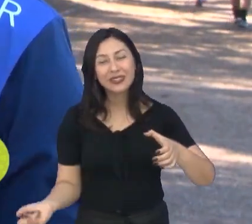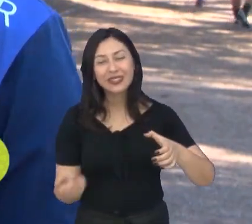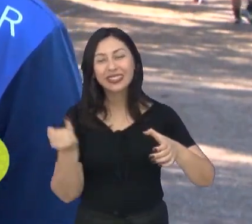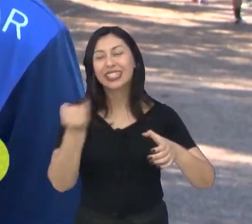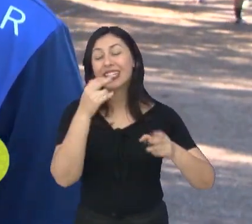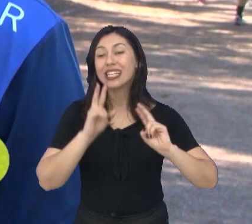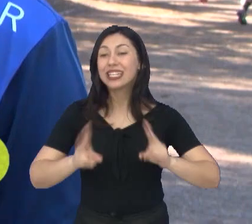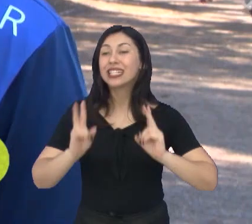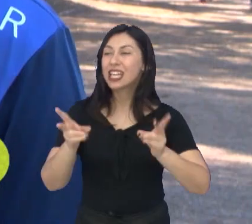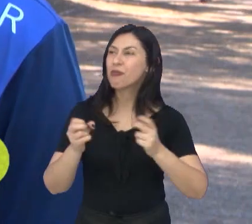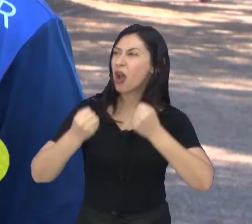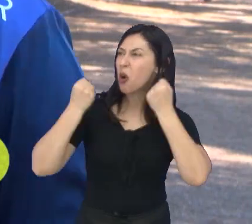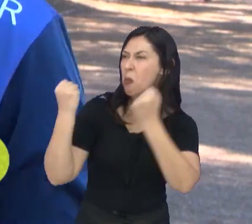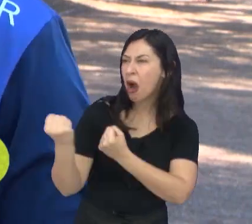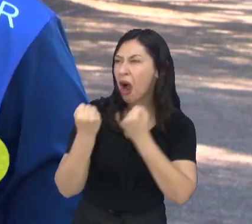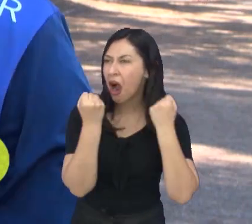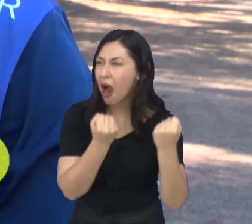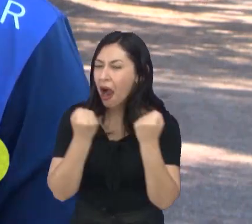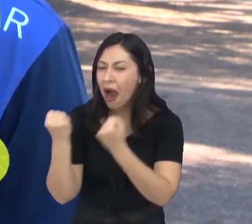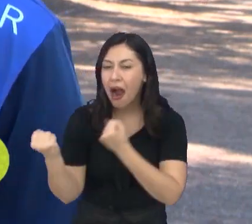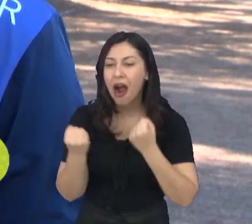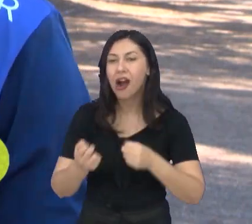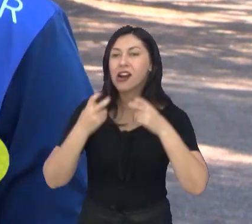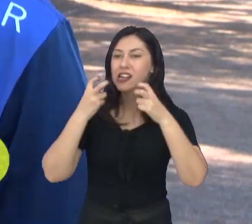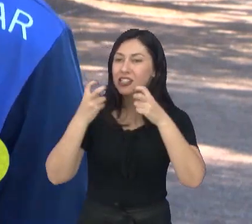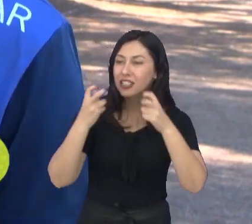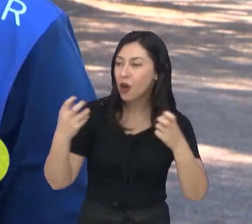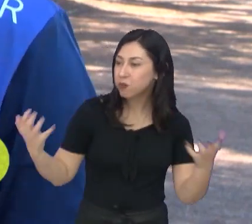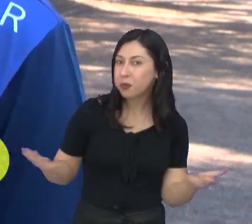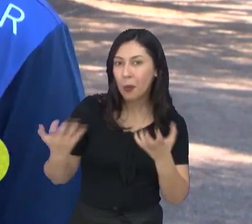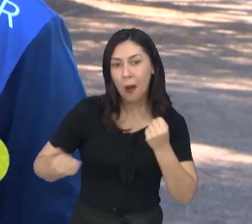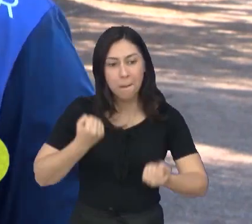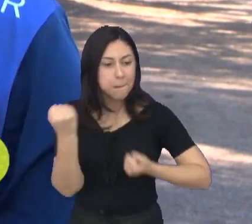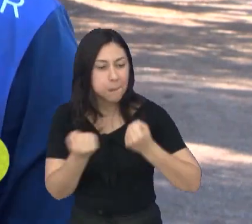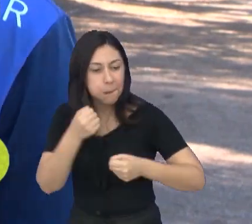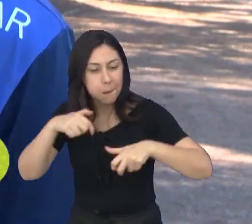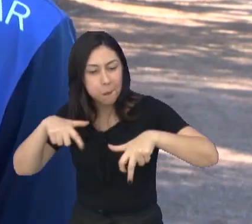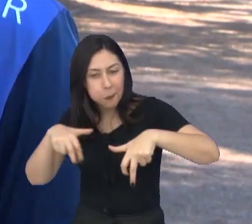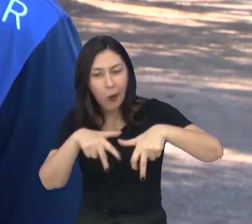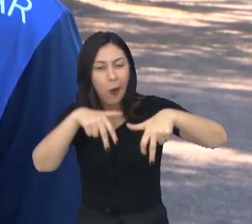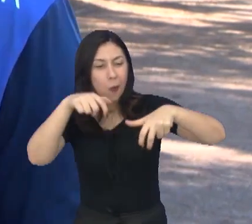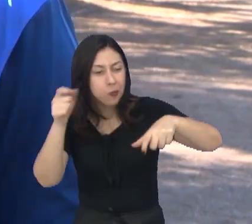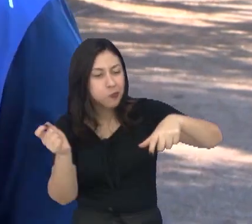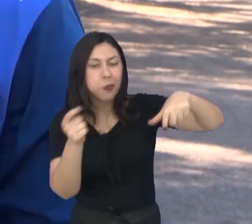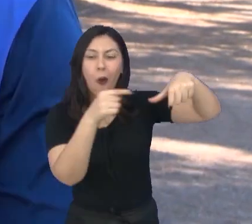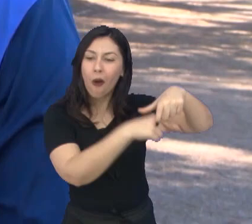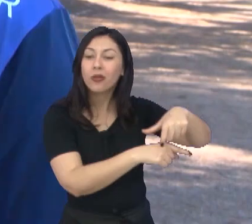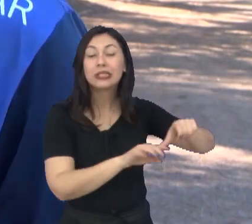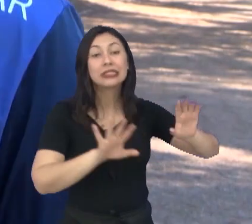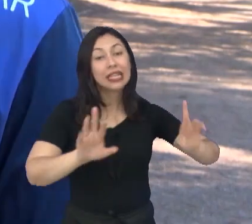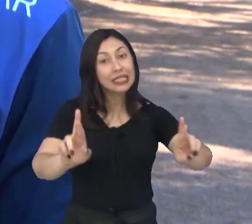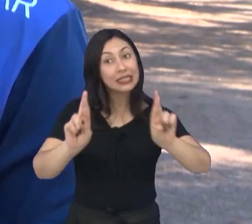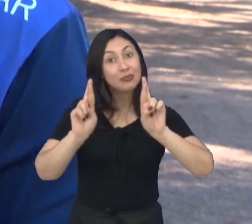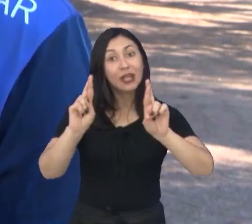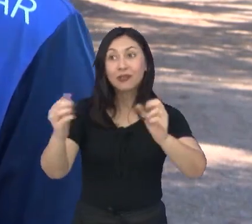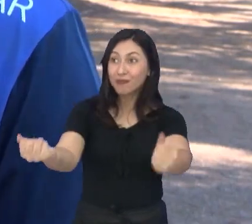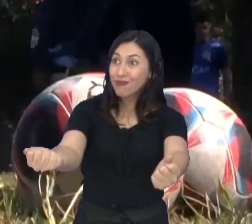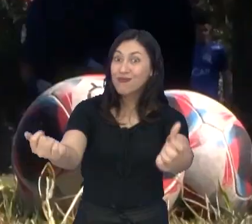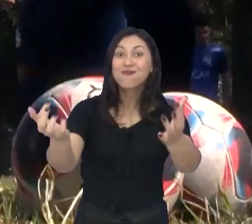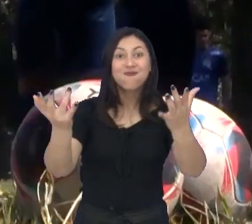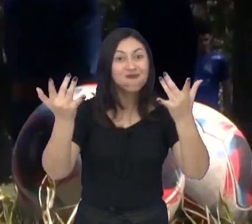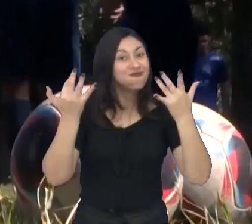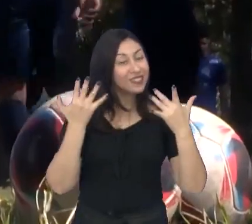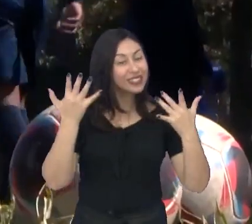sempre quando eles estão lá apoiando a gente, é a motivação a mais para correr, para dar um carrinho, para fazer um gol. Então, espero que eles venham e lotam o